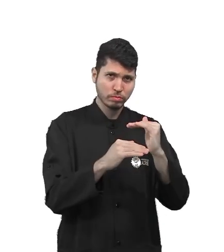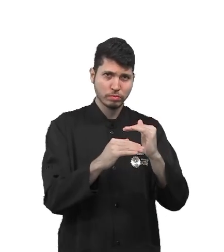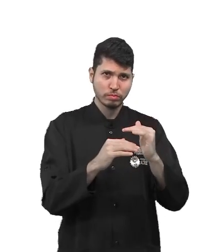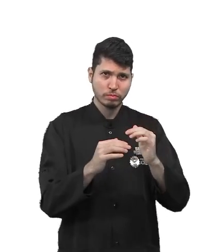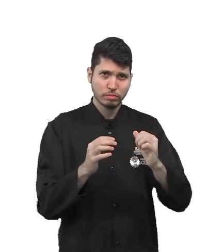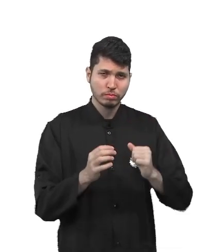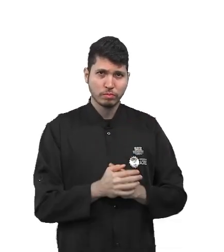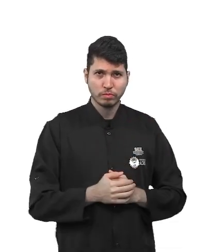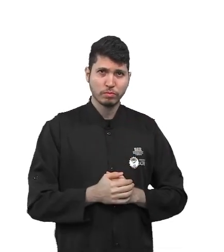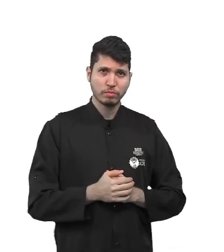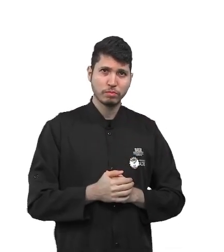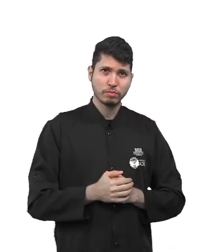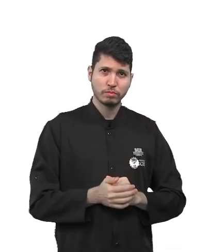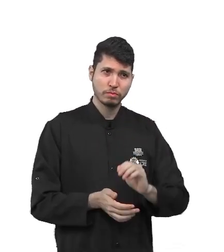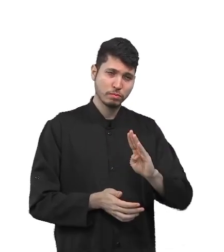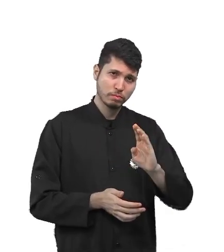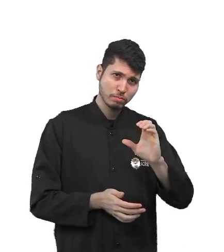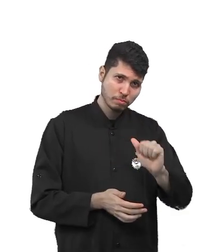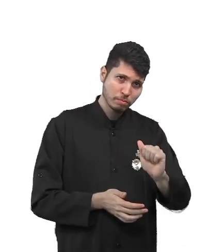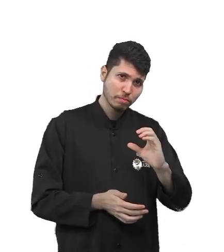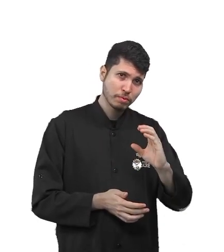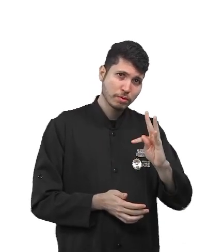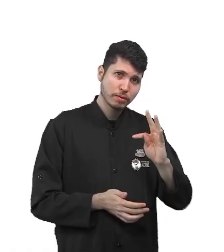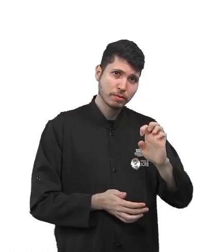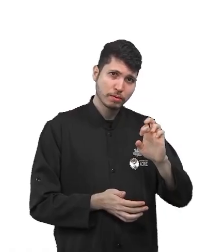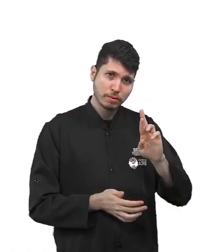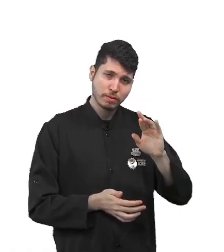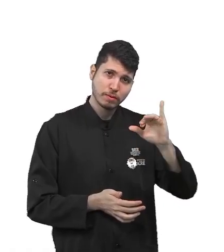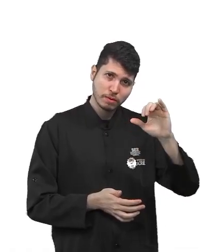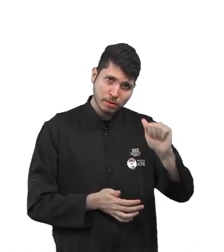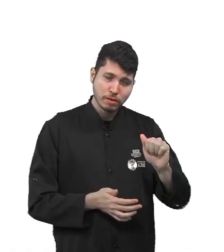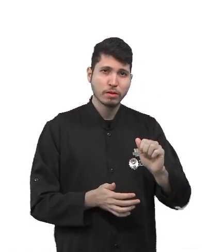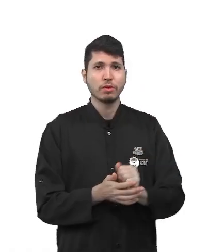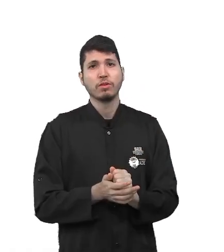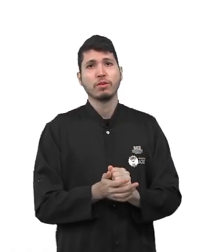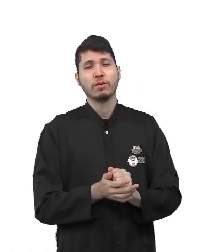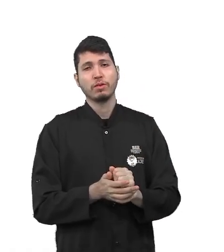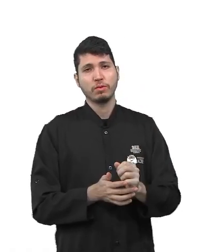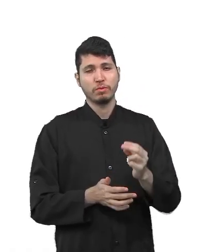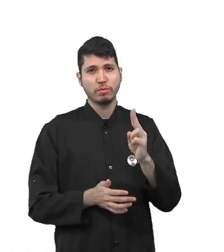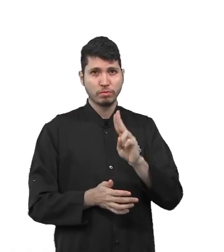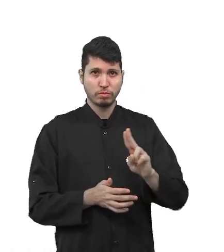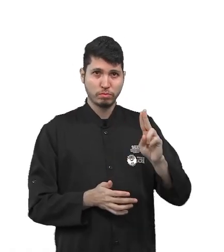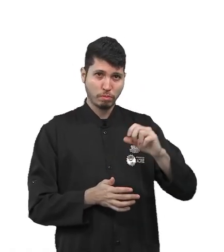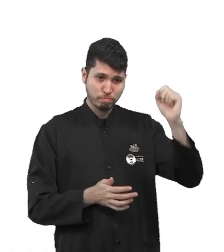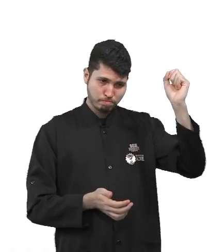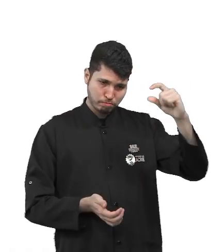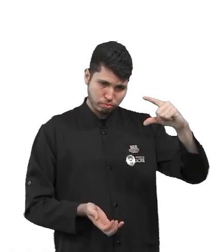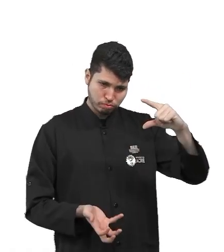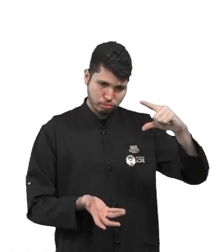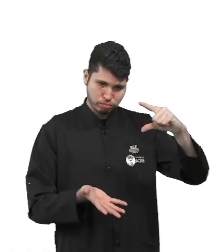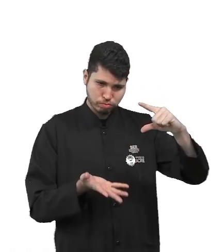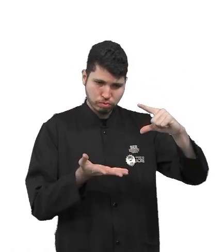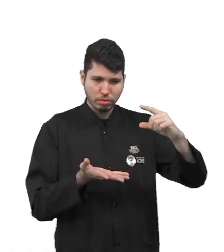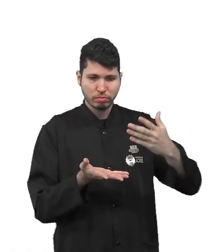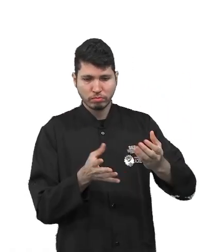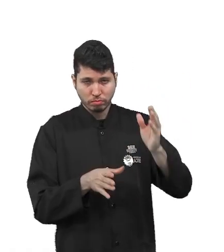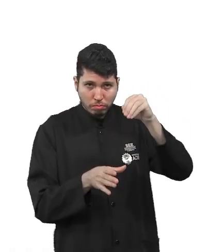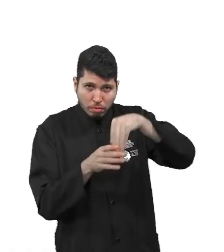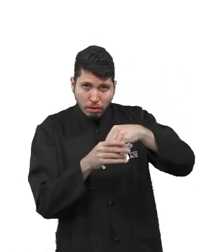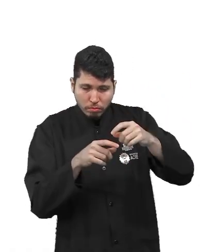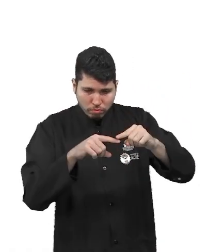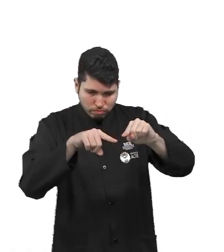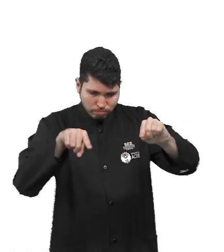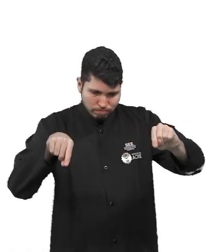bactéria. Para essa pesquisa, ele utilizou uma estufa para armazenar as bactérias. A temperatura no interior dessa estufa, em graus